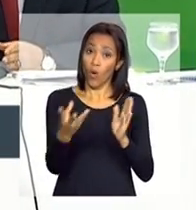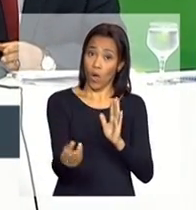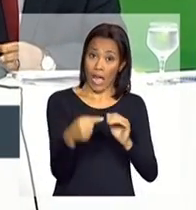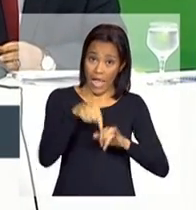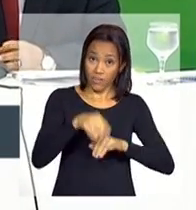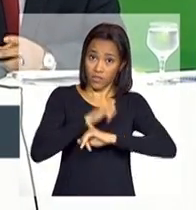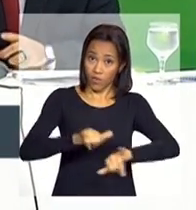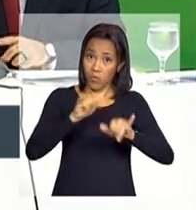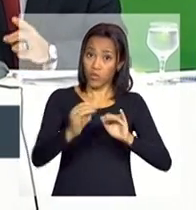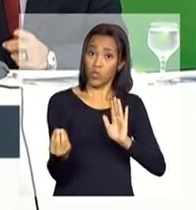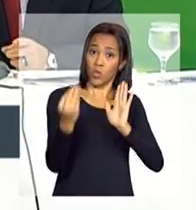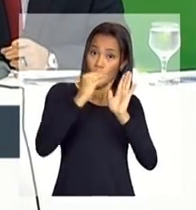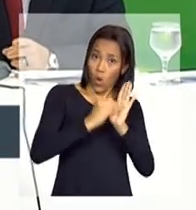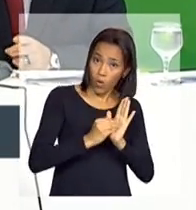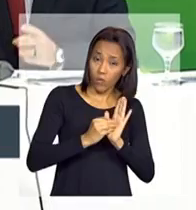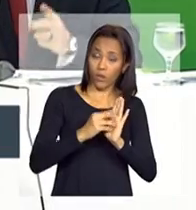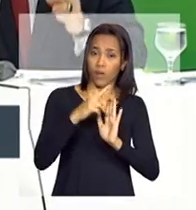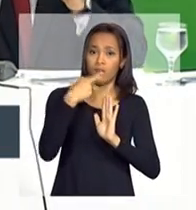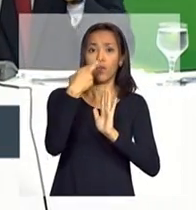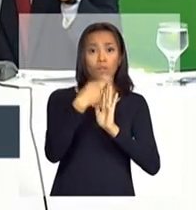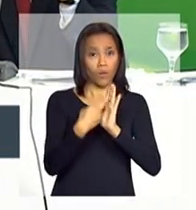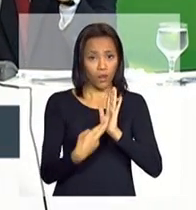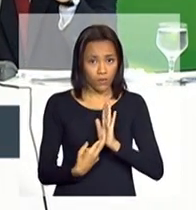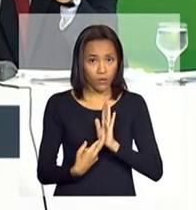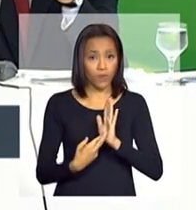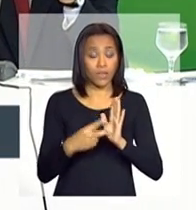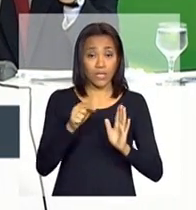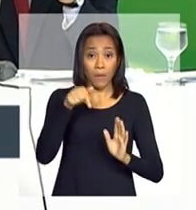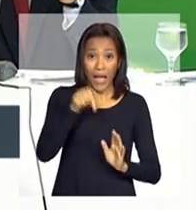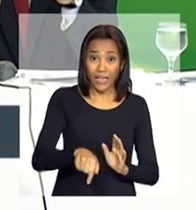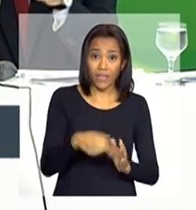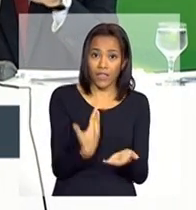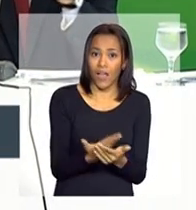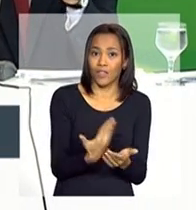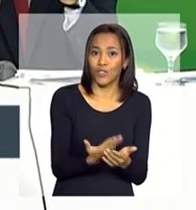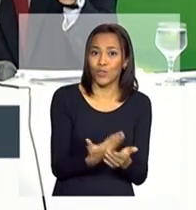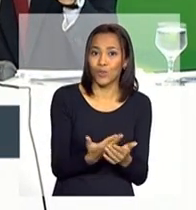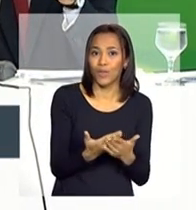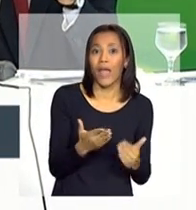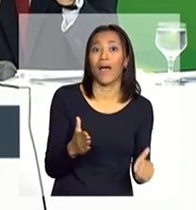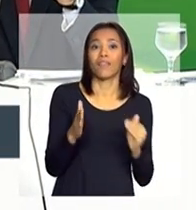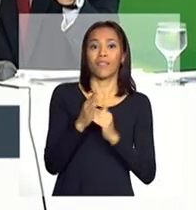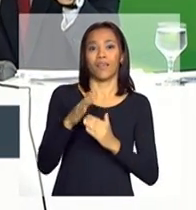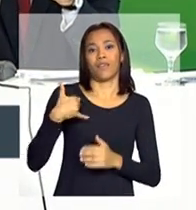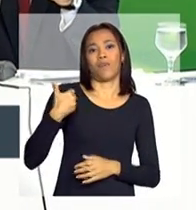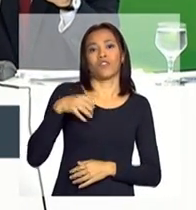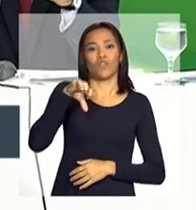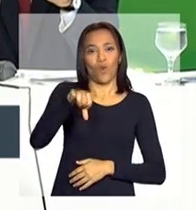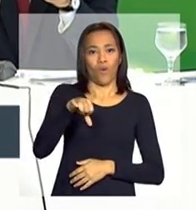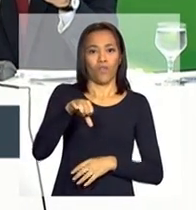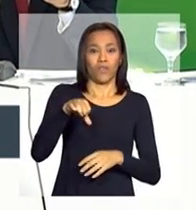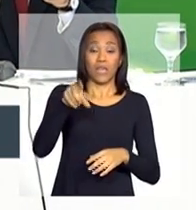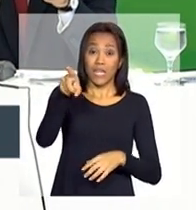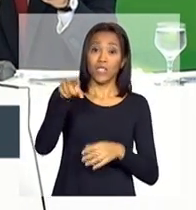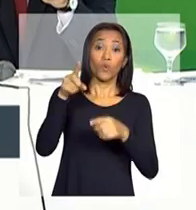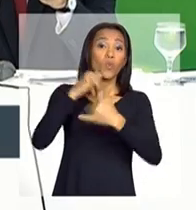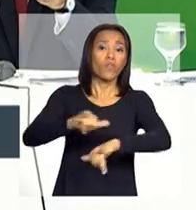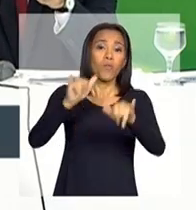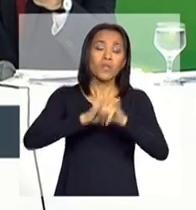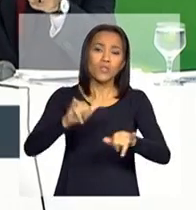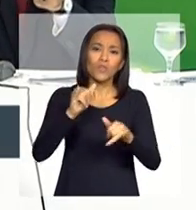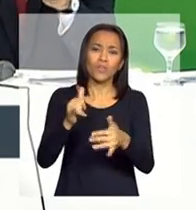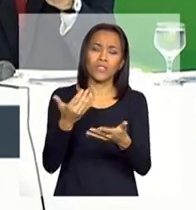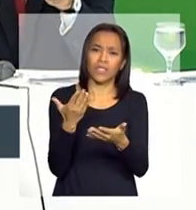anos matriculada e também não Considero que a jornada escolar no Brasil hoje é de 9 anos né mais de 8 anos Eles continuam trabalhando com uma jornada de 8